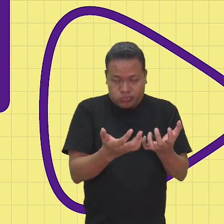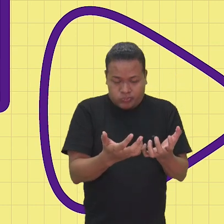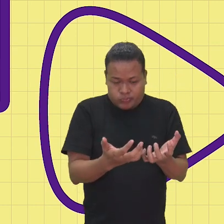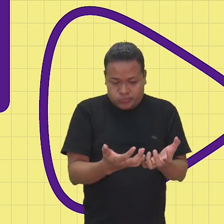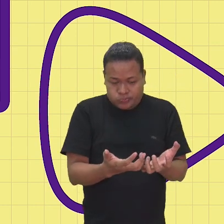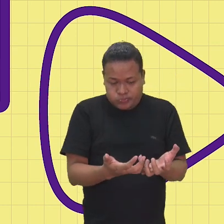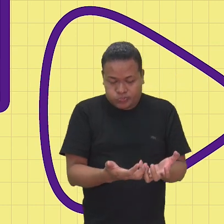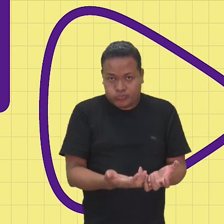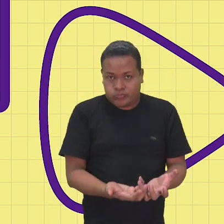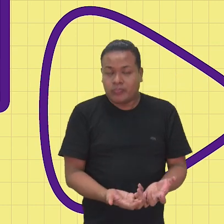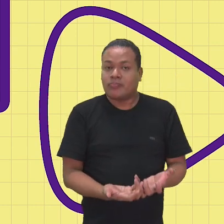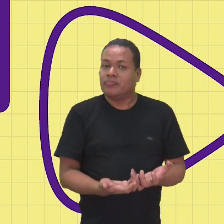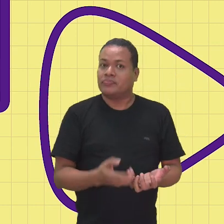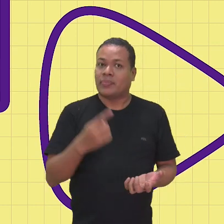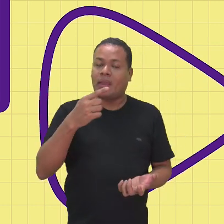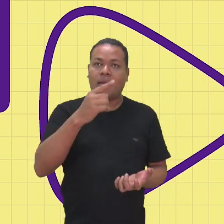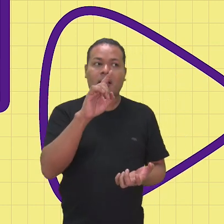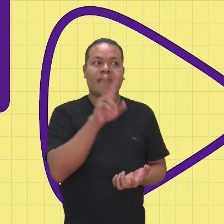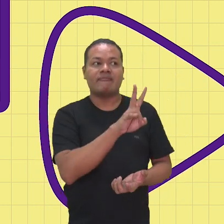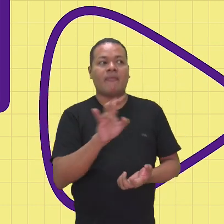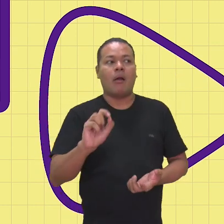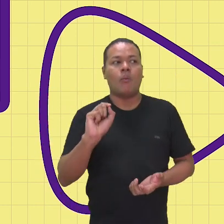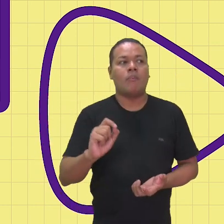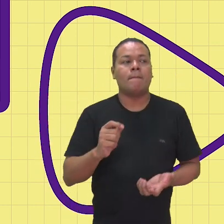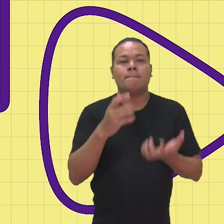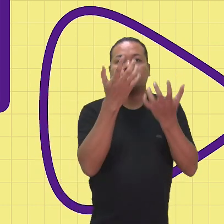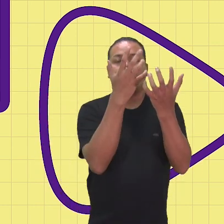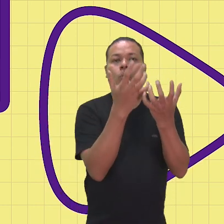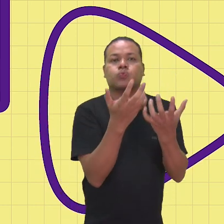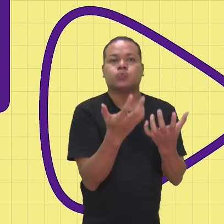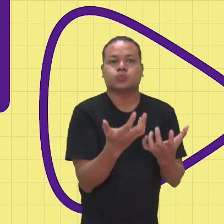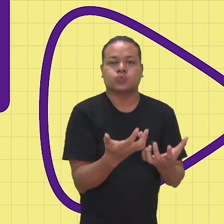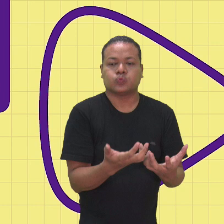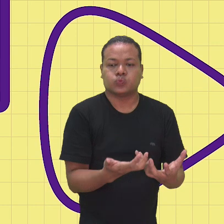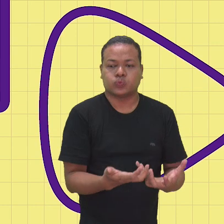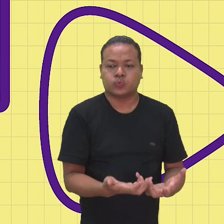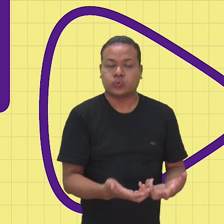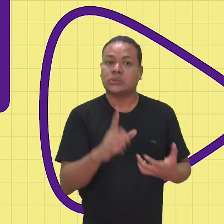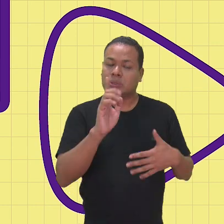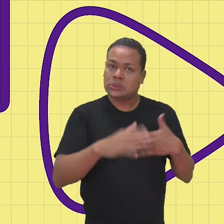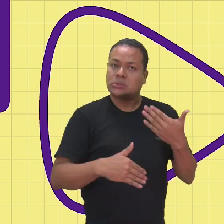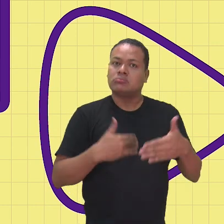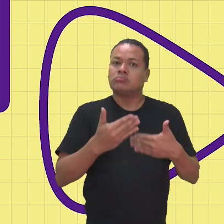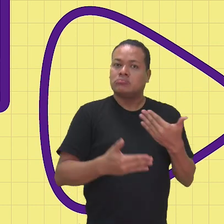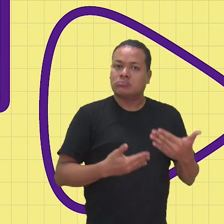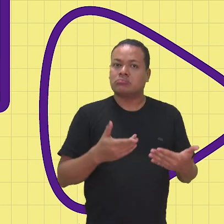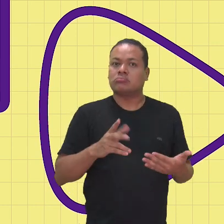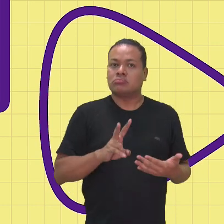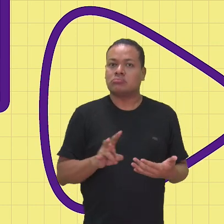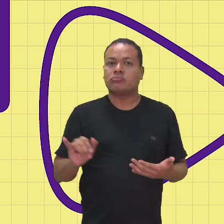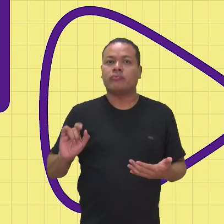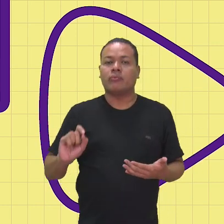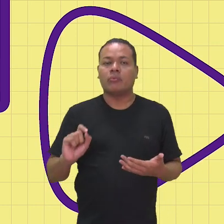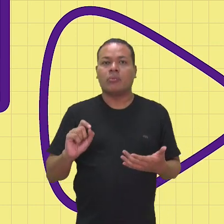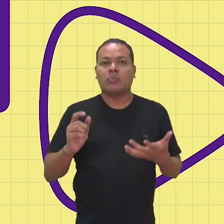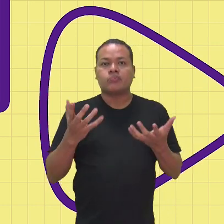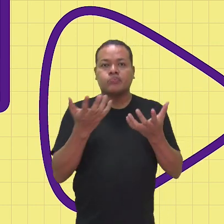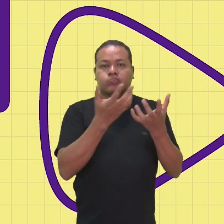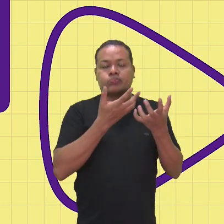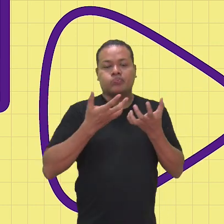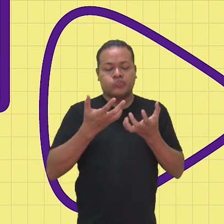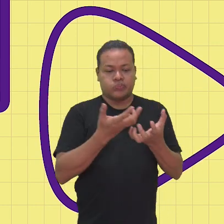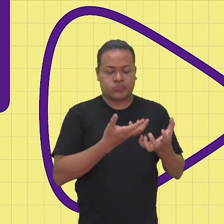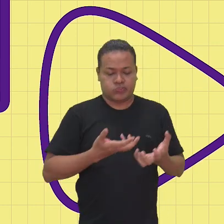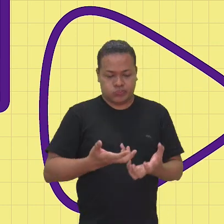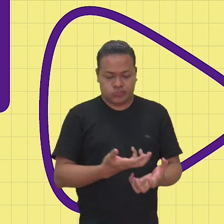essas partículas que estão no coágulo, elas vão começar a descer, E esse processo, da ação da gravidade puxando as